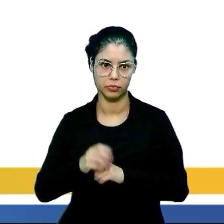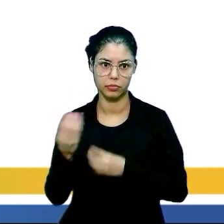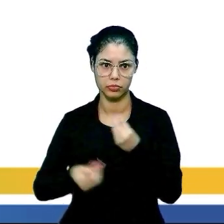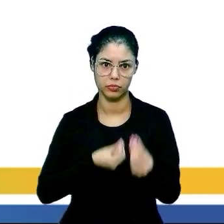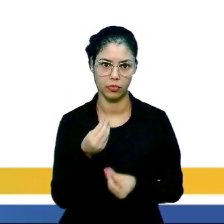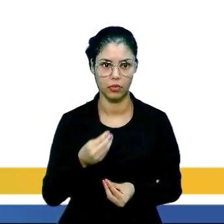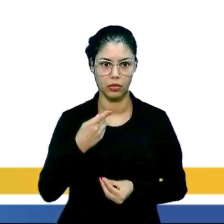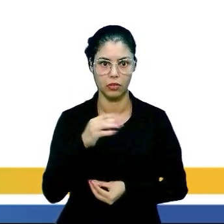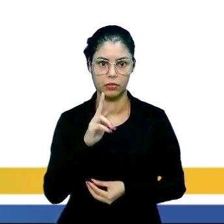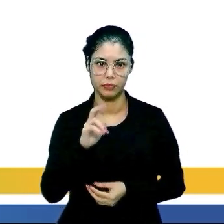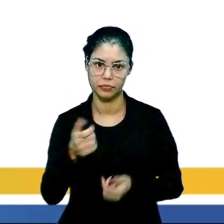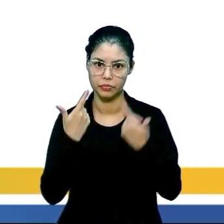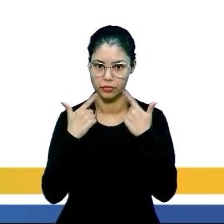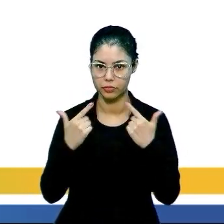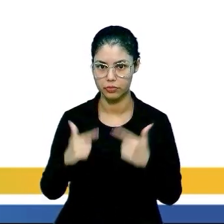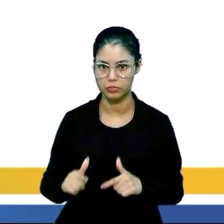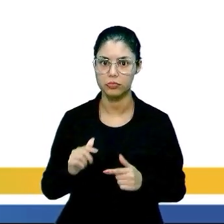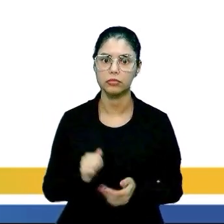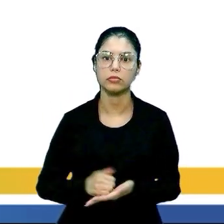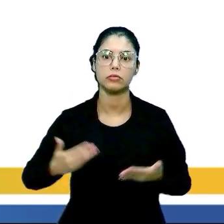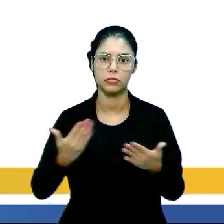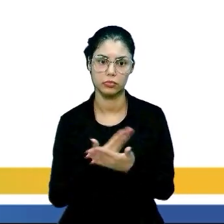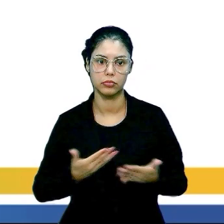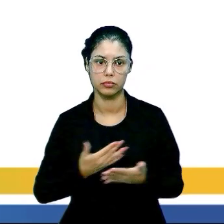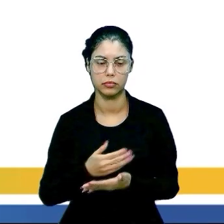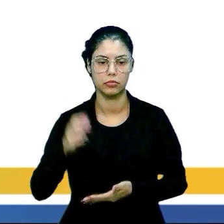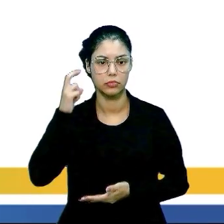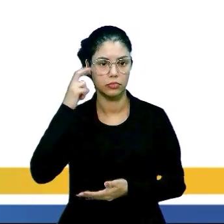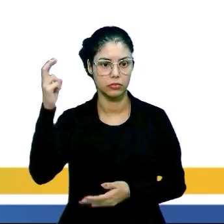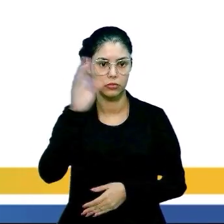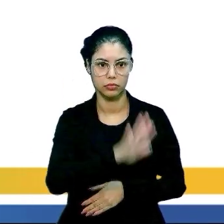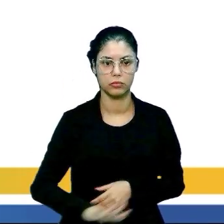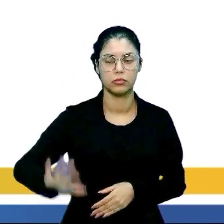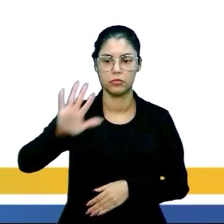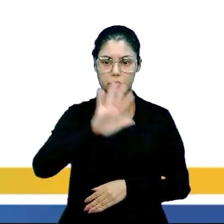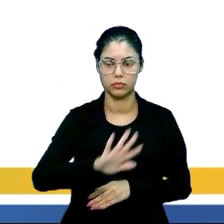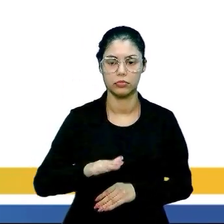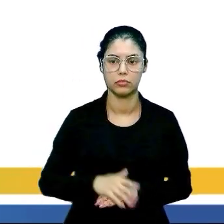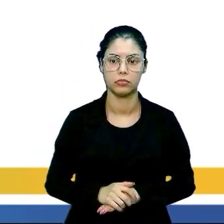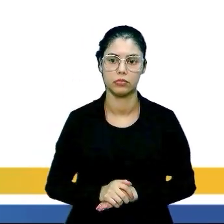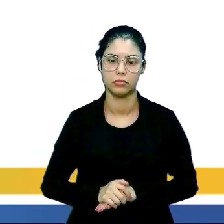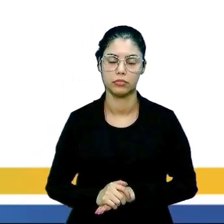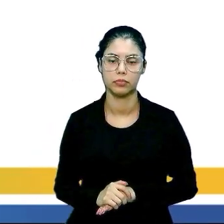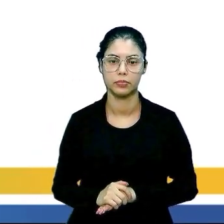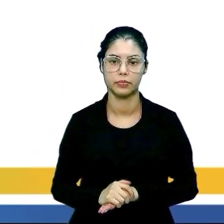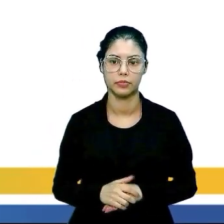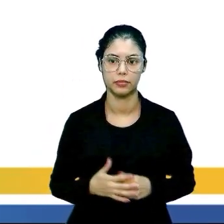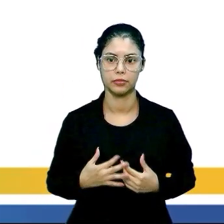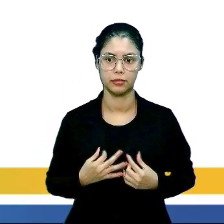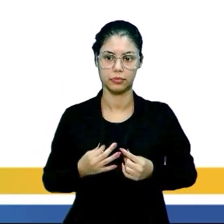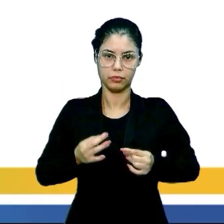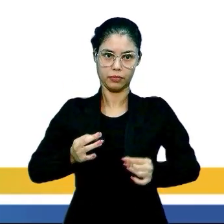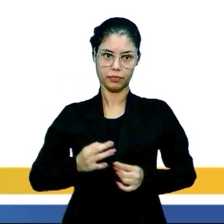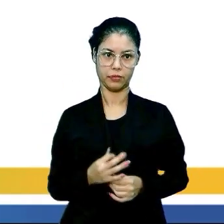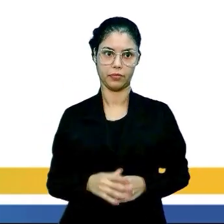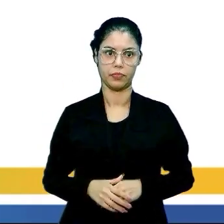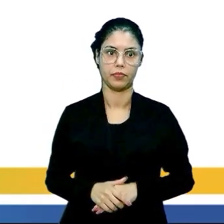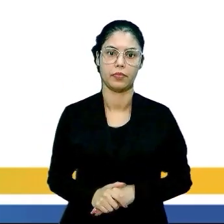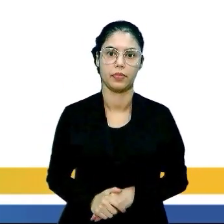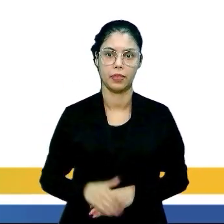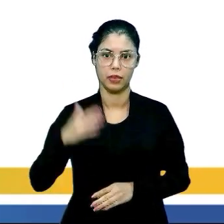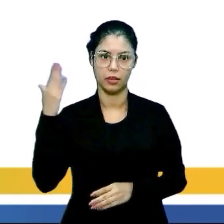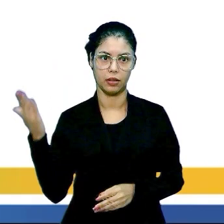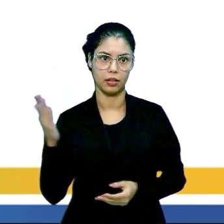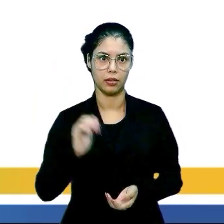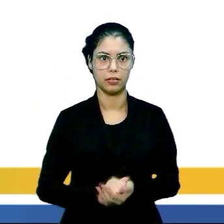importância singular como patrimônio linguístico para a preservação da cultura nacional devido ao quê?